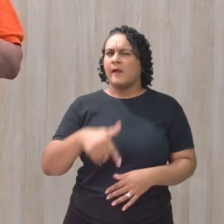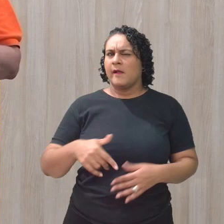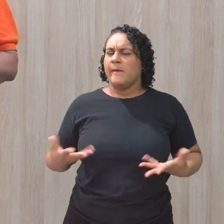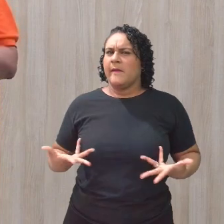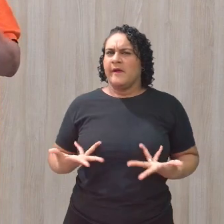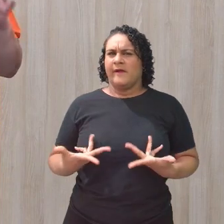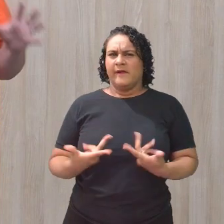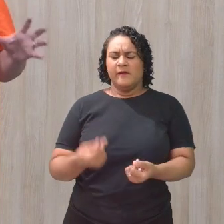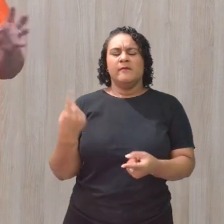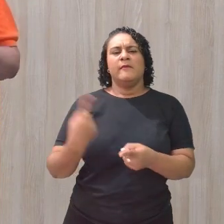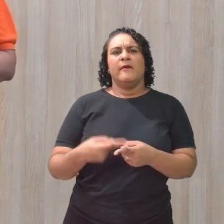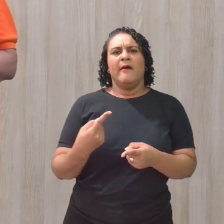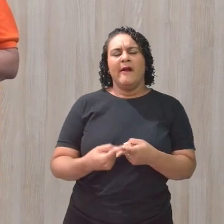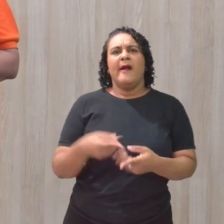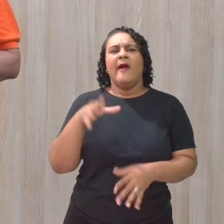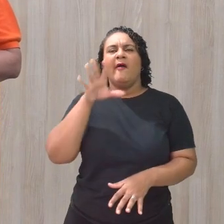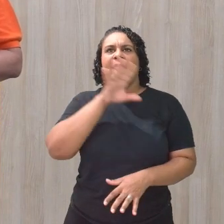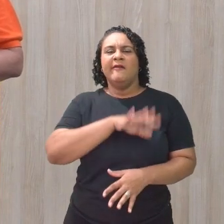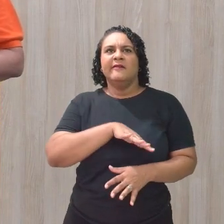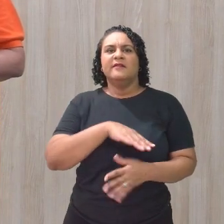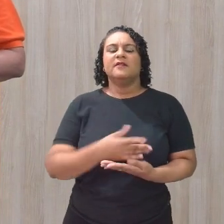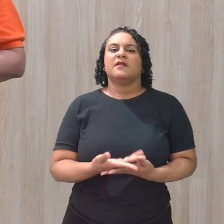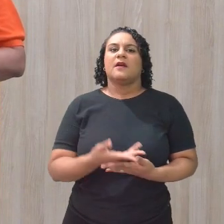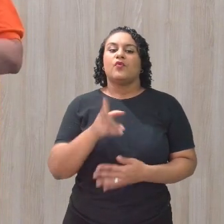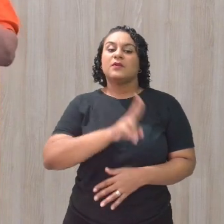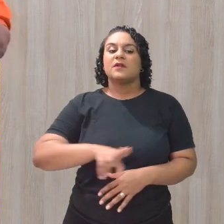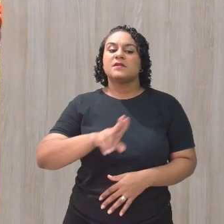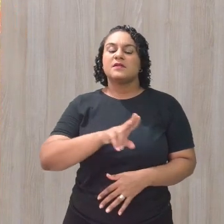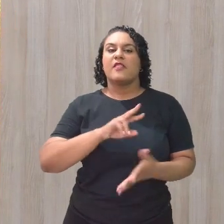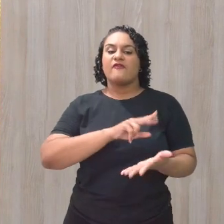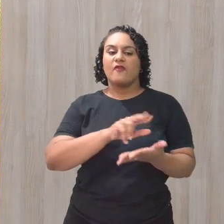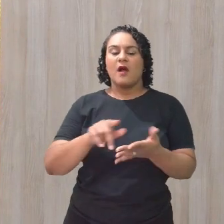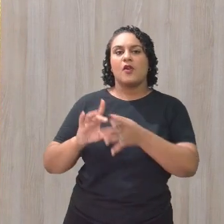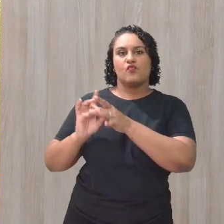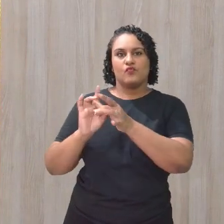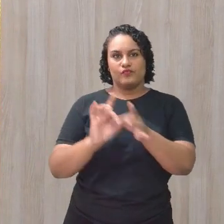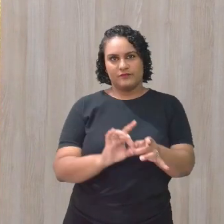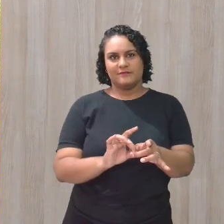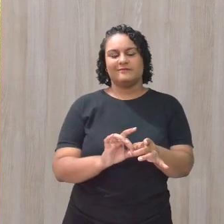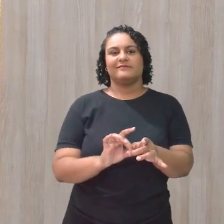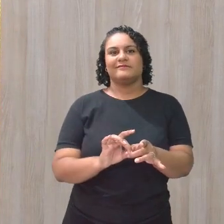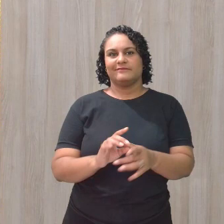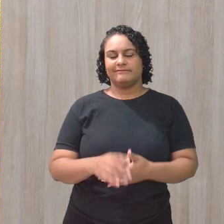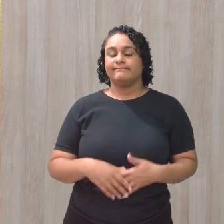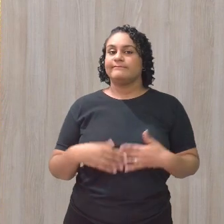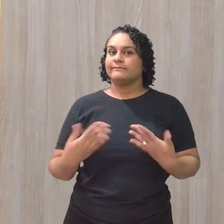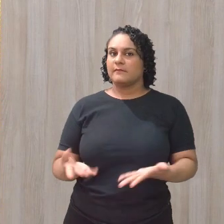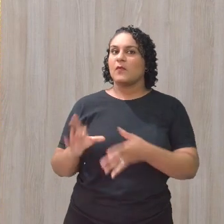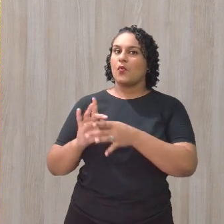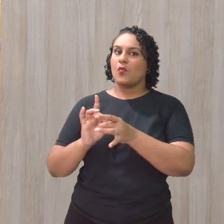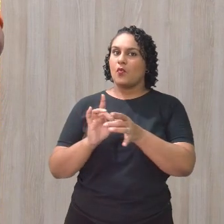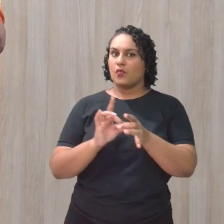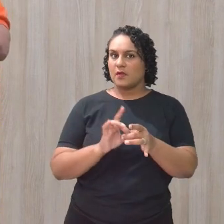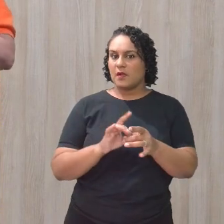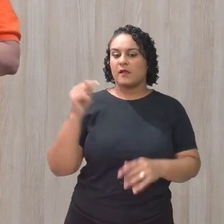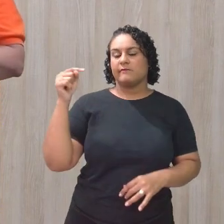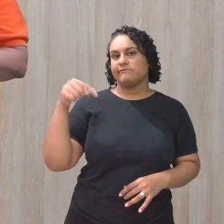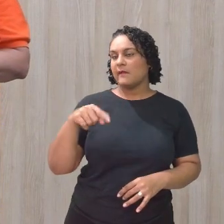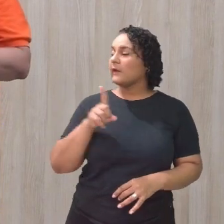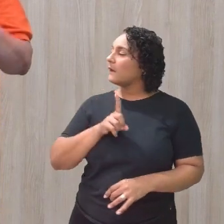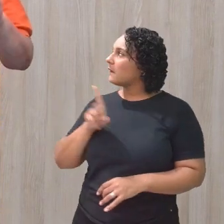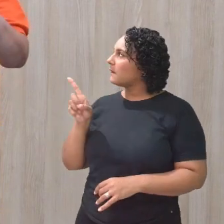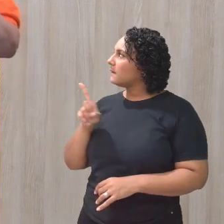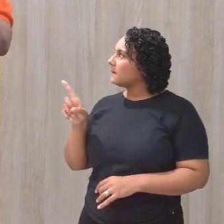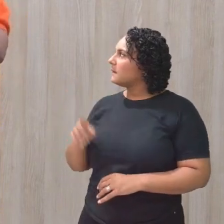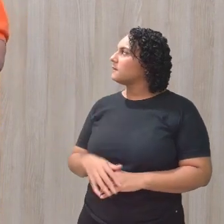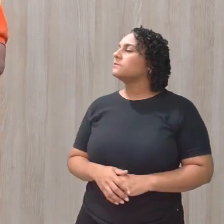maravilhosa porque ela é falada em diferentes contextos? Esse contexto aqui, não é? Dessas colocações,